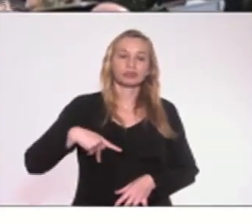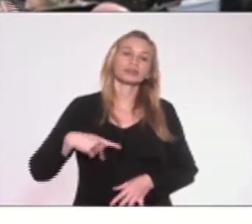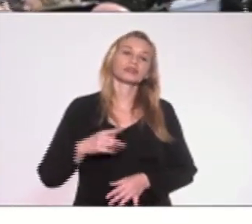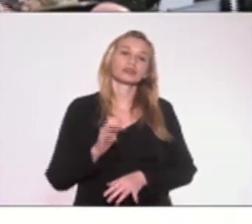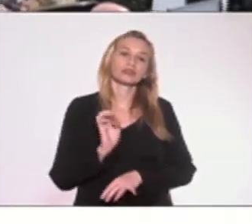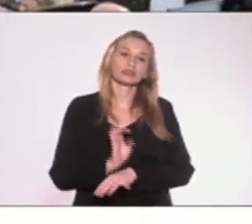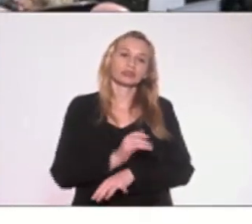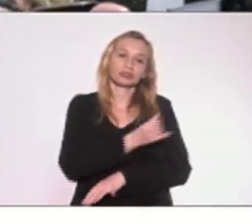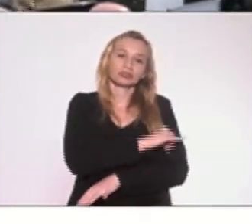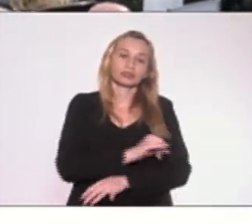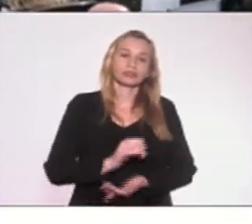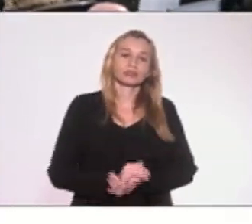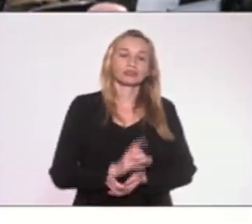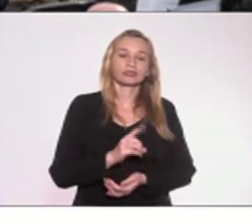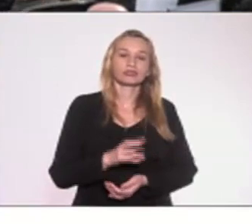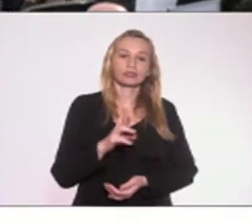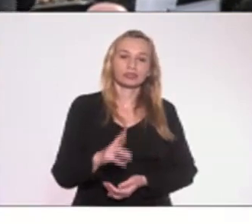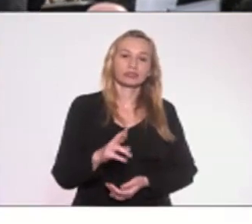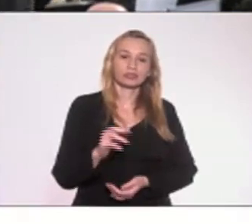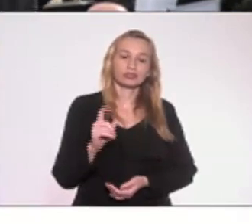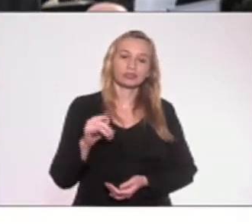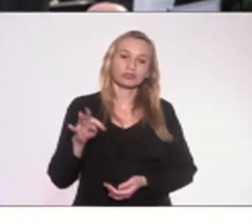Dr. Antônio Jaime Boente,